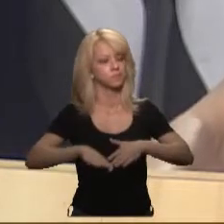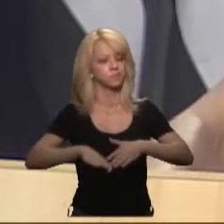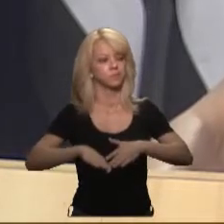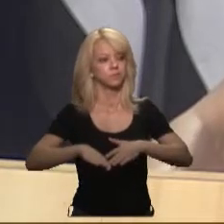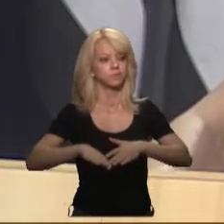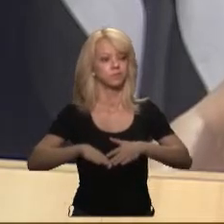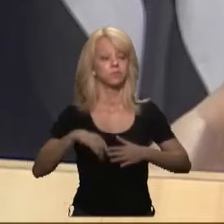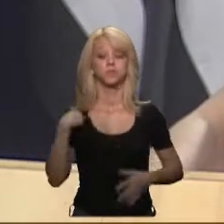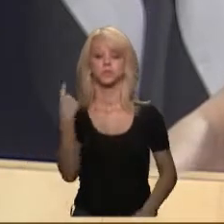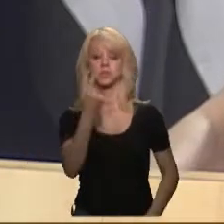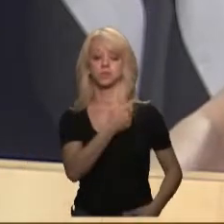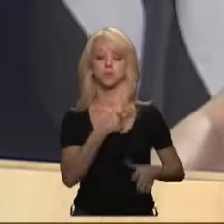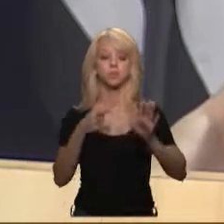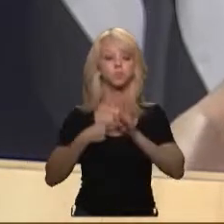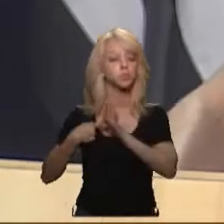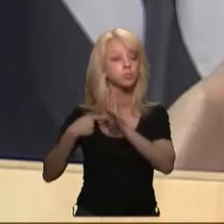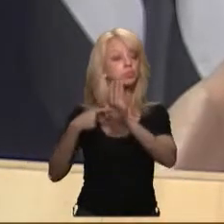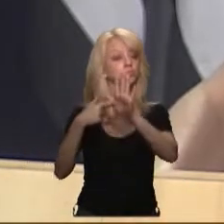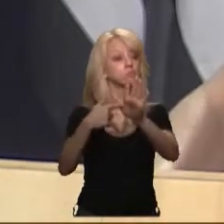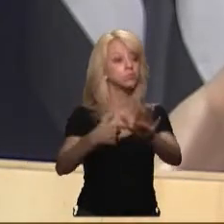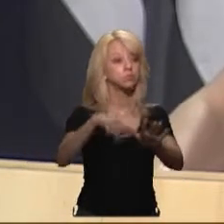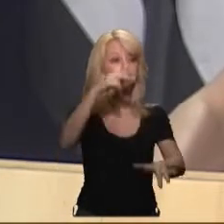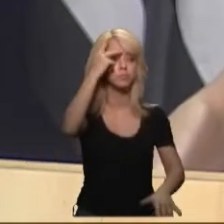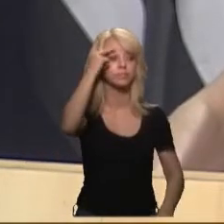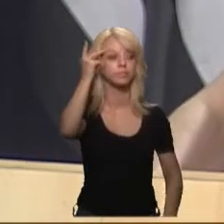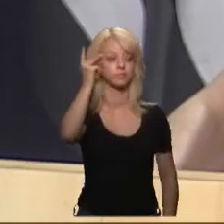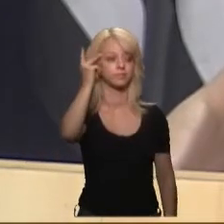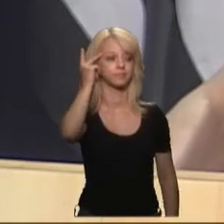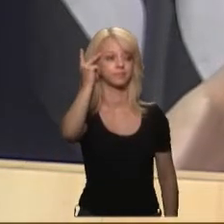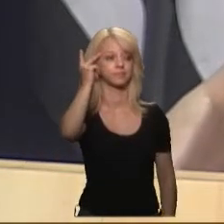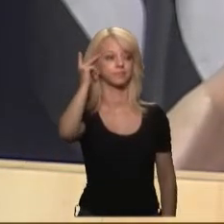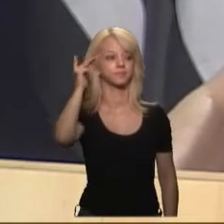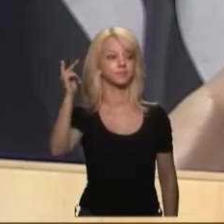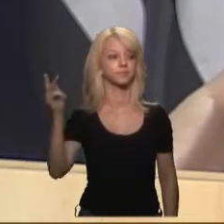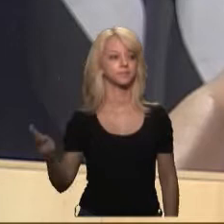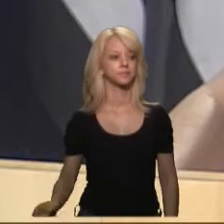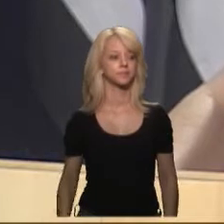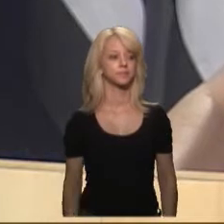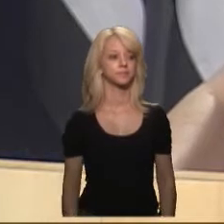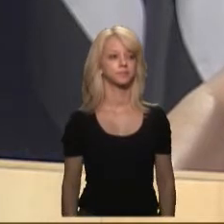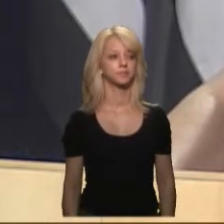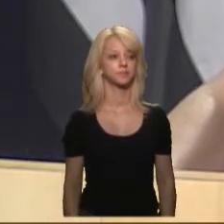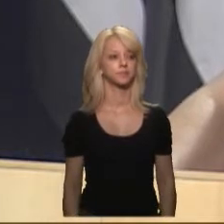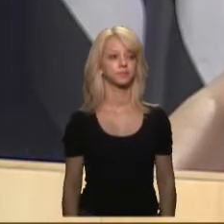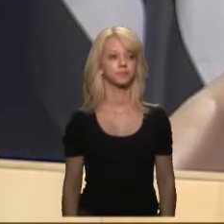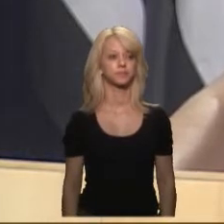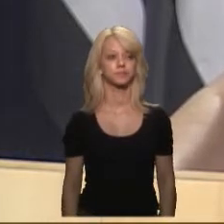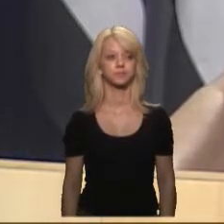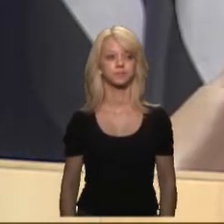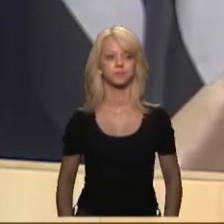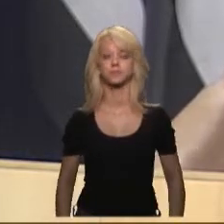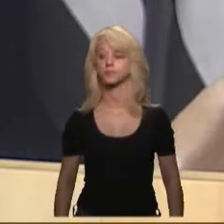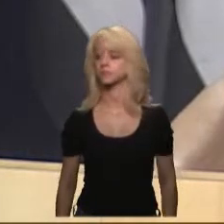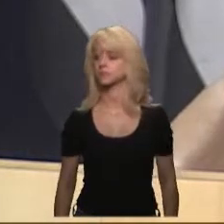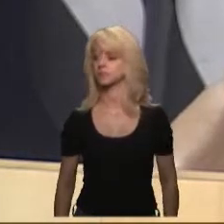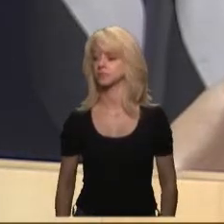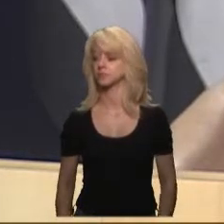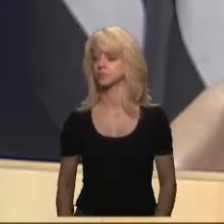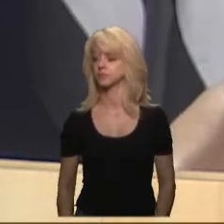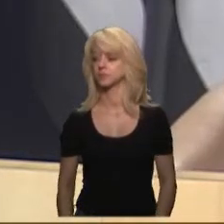tribuna, às vezes é difícil a gente imaginar que a pessoa não tenha esse dinheiro. Mas é normal.